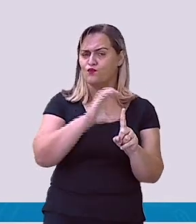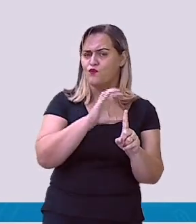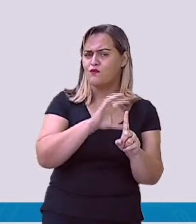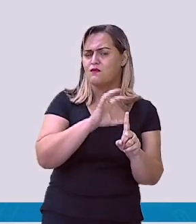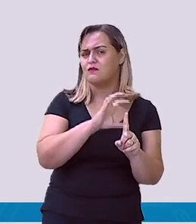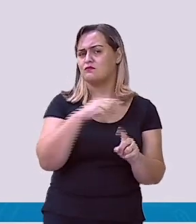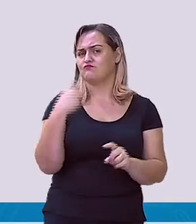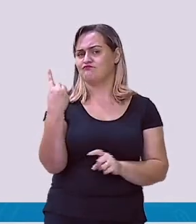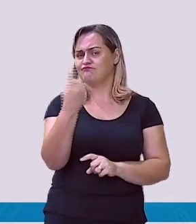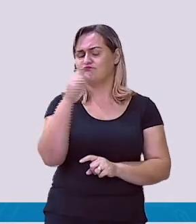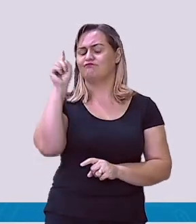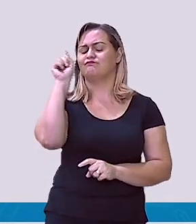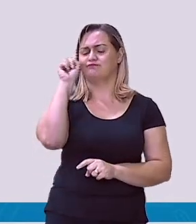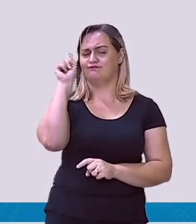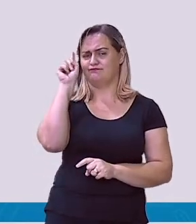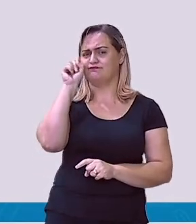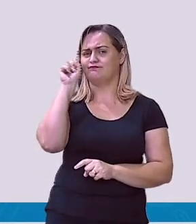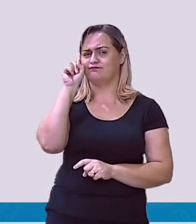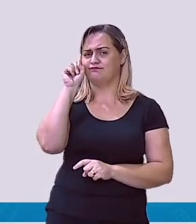dia.